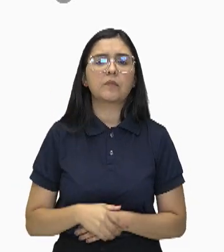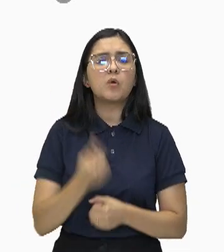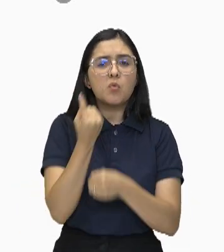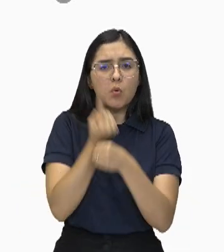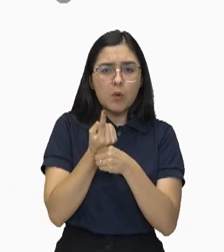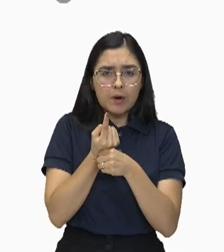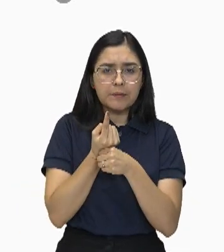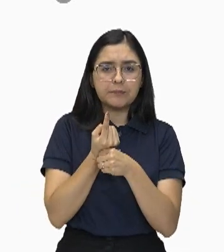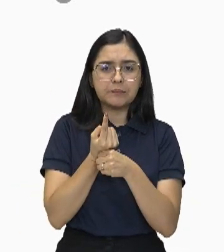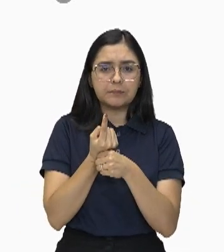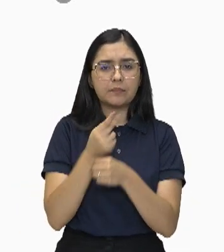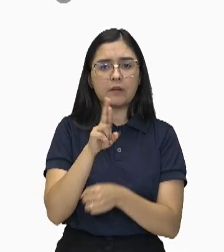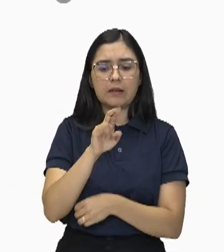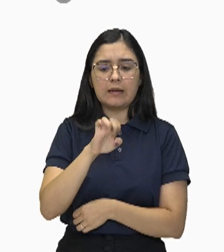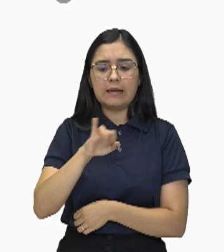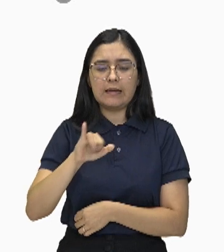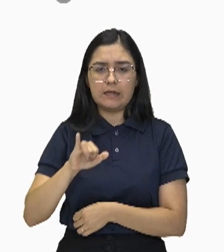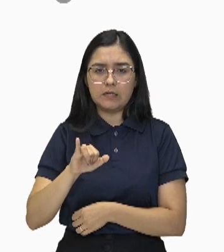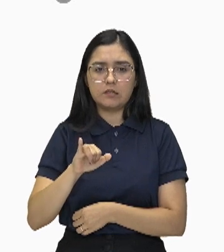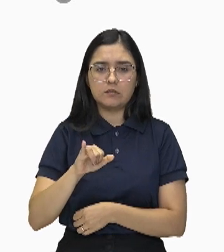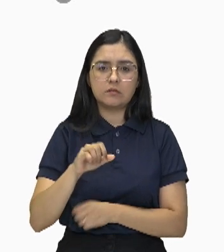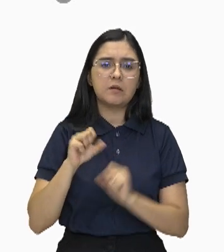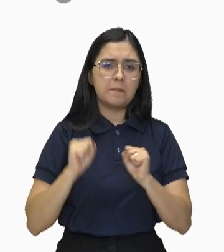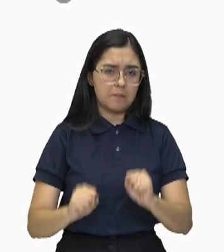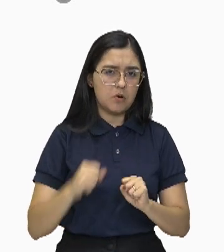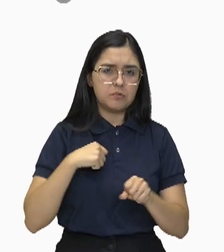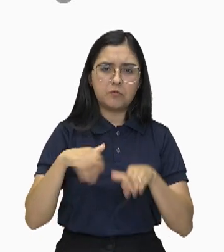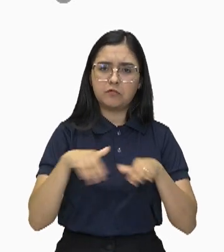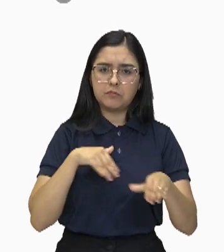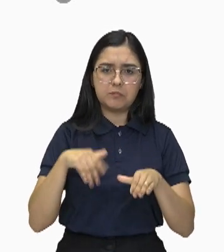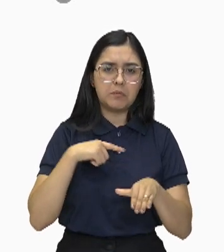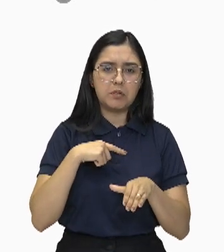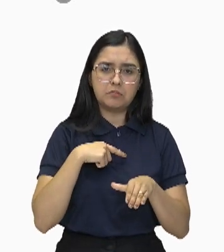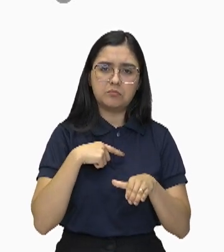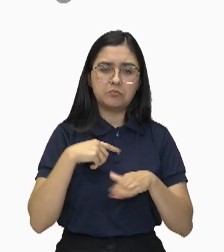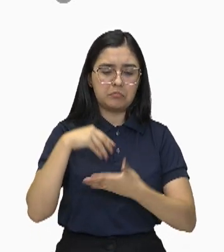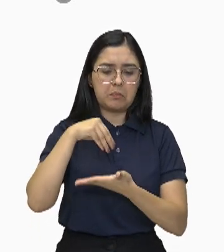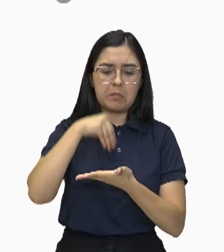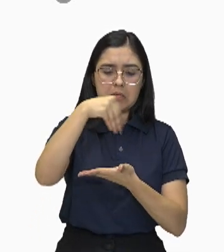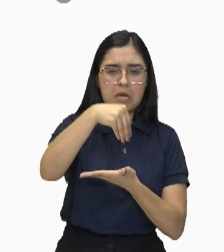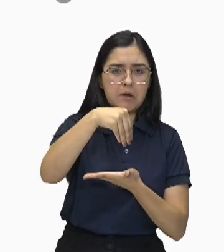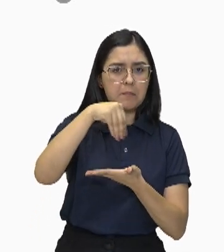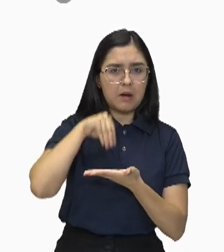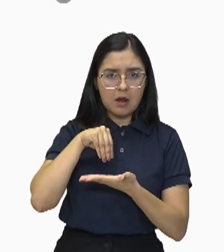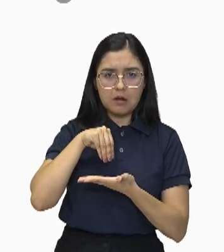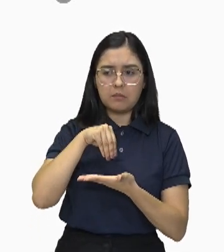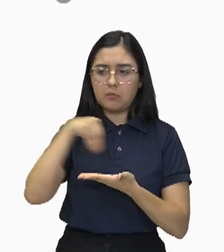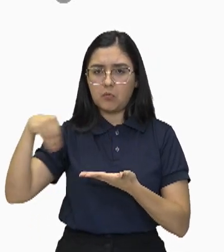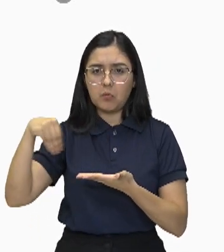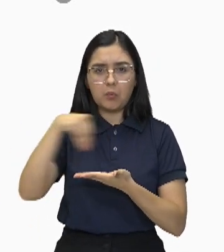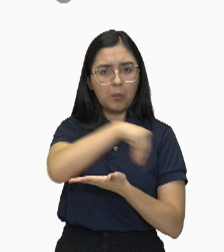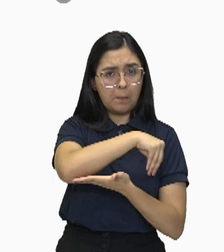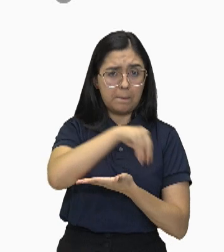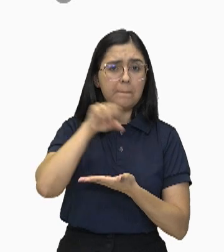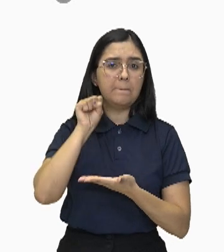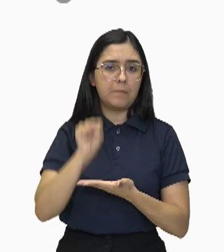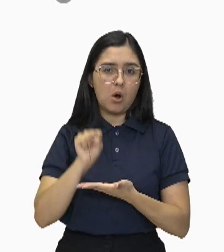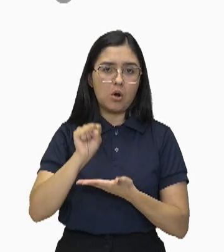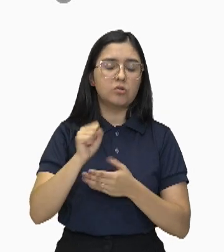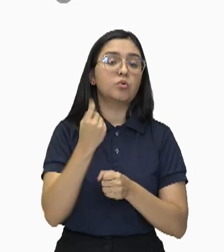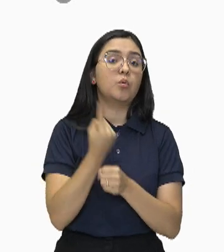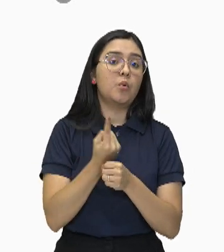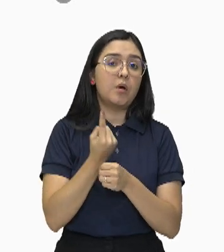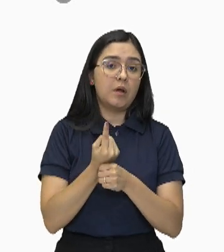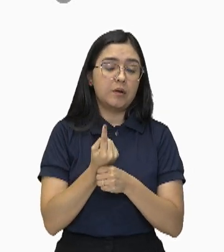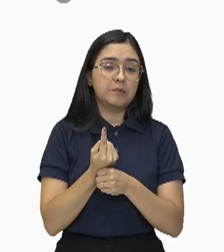rei move-se uma casa em qualquer direção. Tá? Então, para frente, para trás, para um lado, para o outro, ele pode se mover,